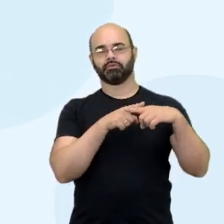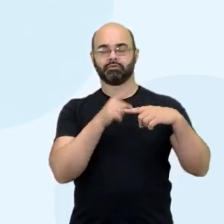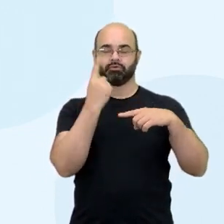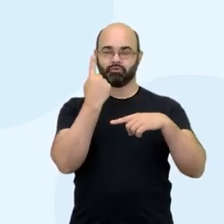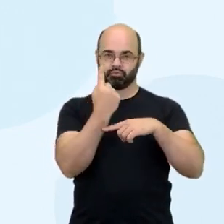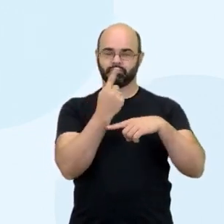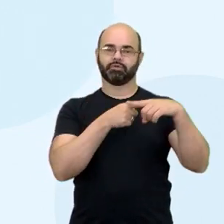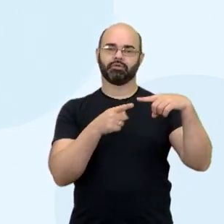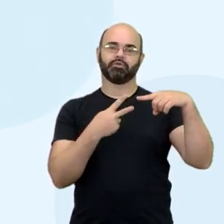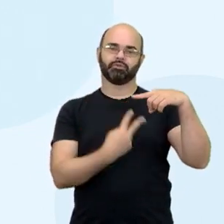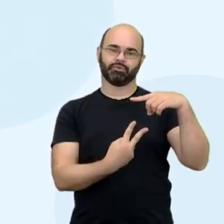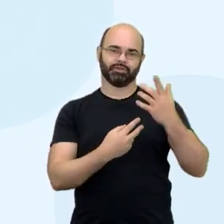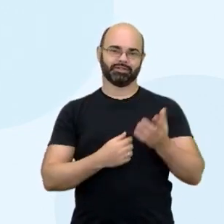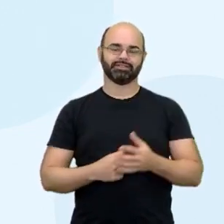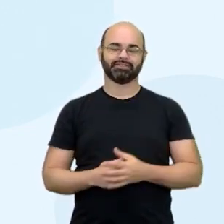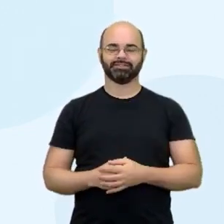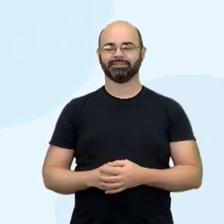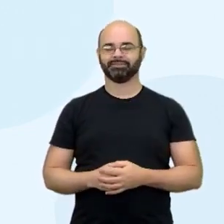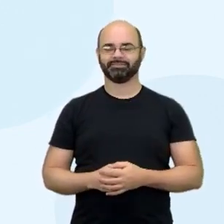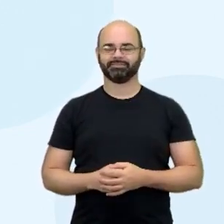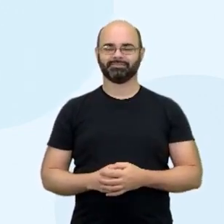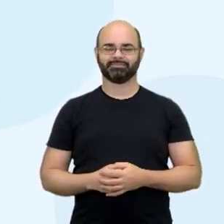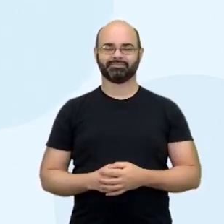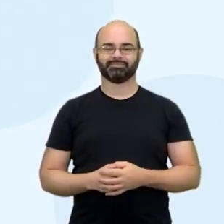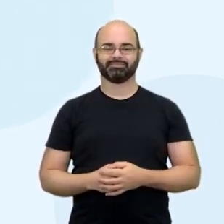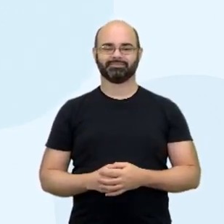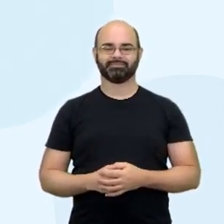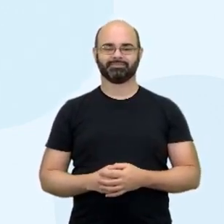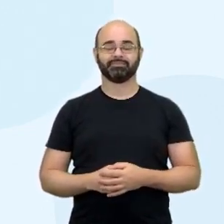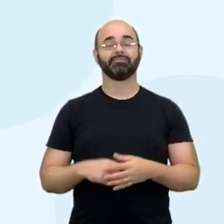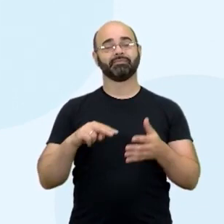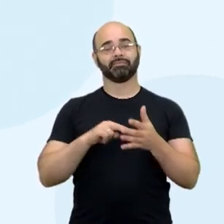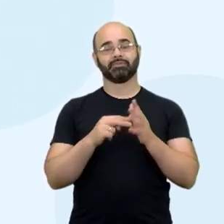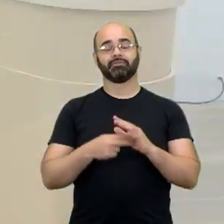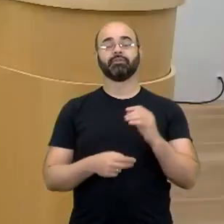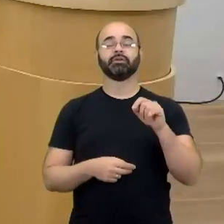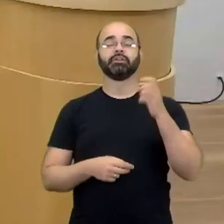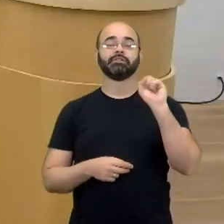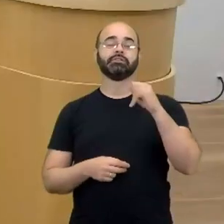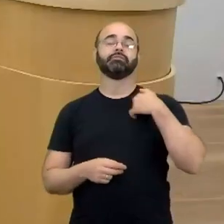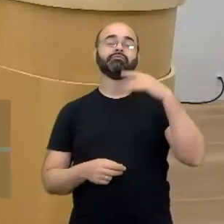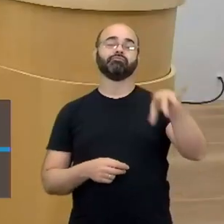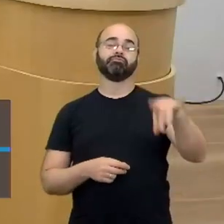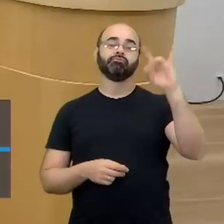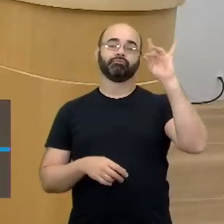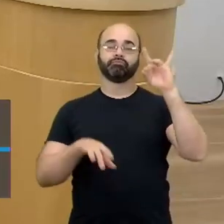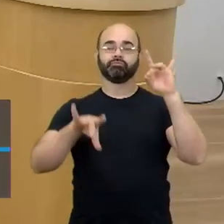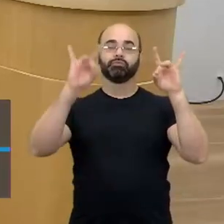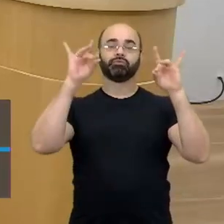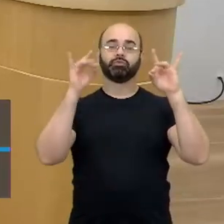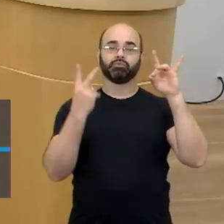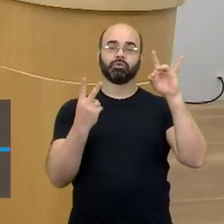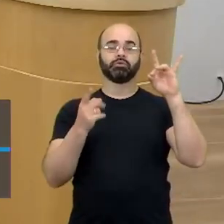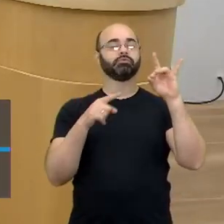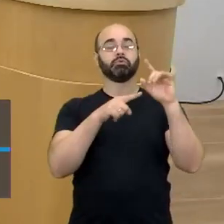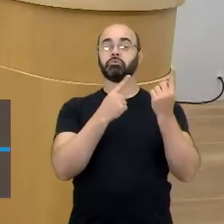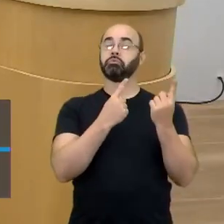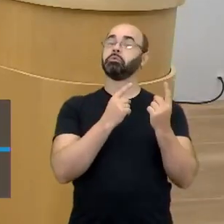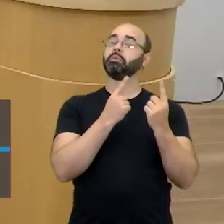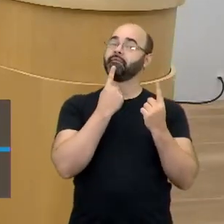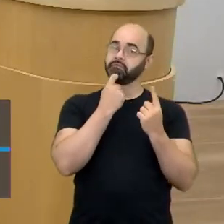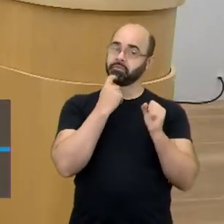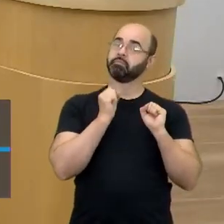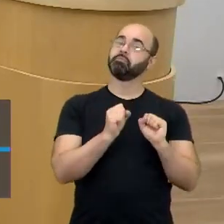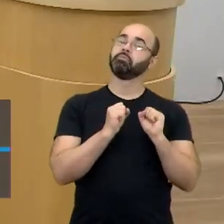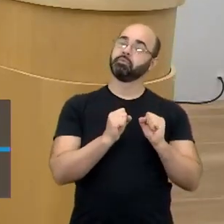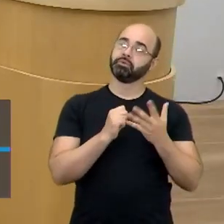para cada total aí de cartas, né? Vamos dizer assim. prática, a cada 2 cartas que eu retiro, a probabilidade de uma ser vermelha. Há uma